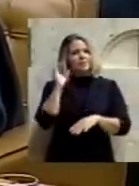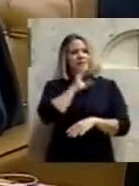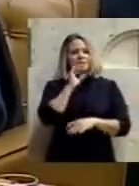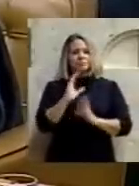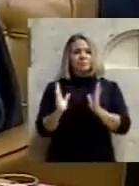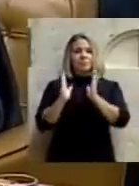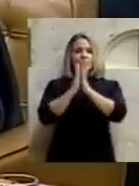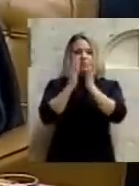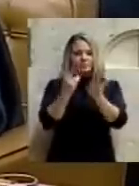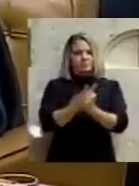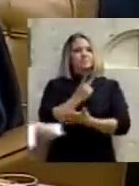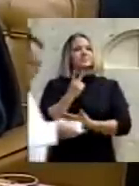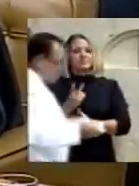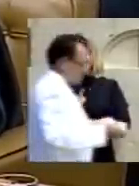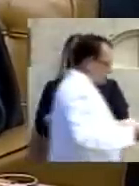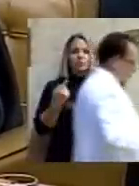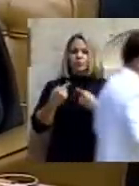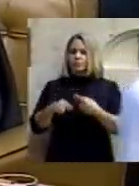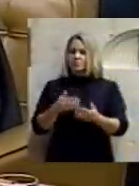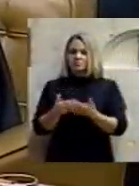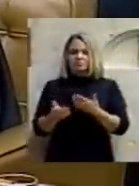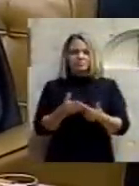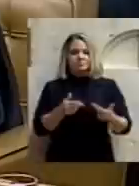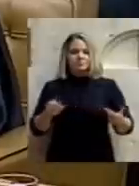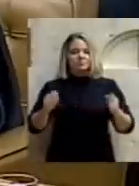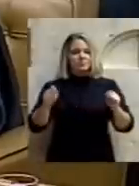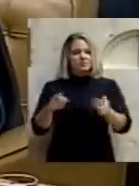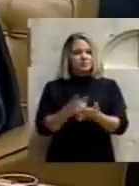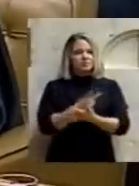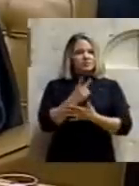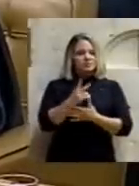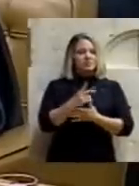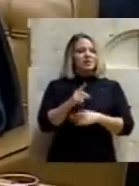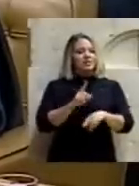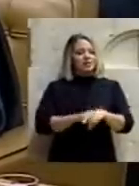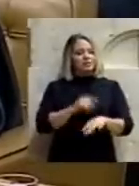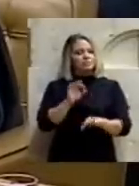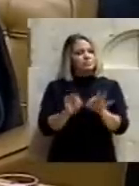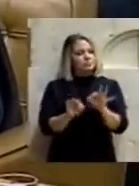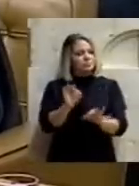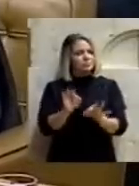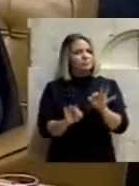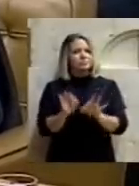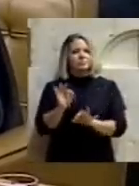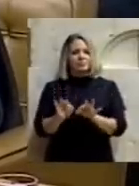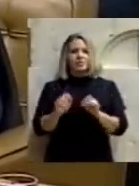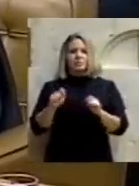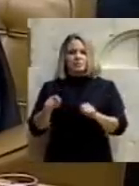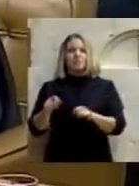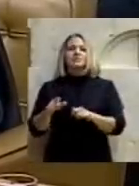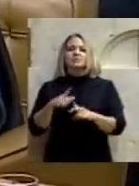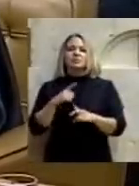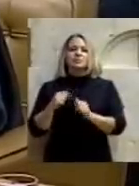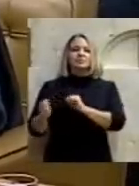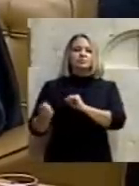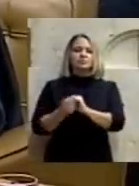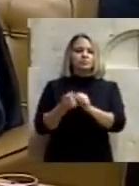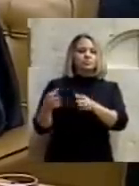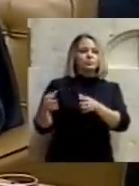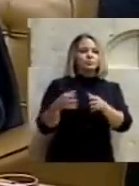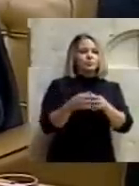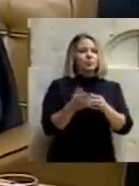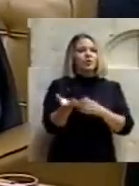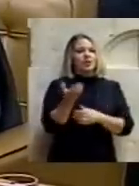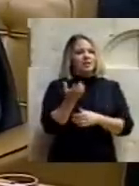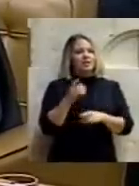confronto eventual contra qualquer força oposta aos seus julgados. Quer pretendam macular a instituição como um todo,